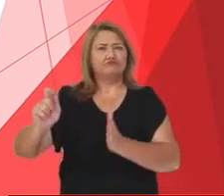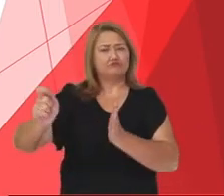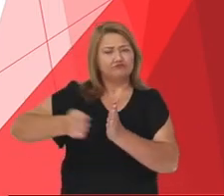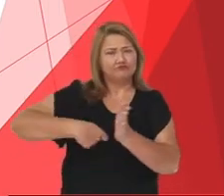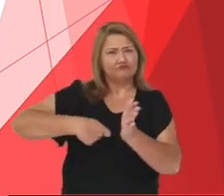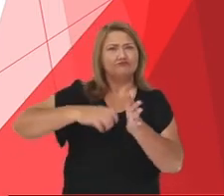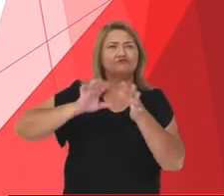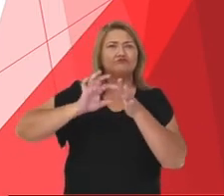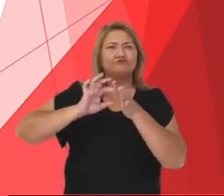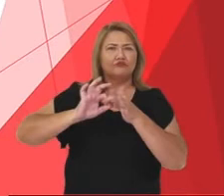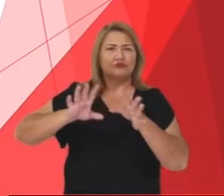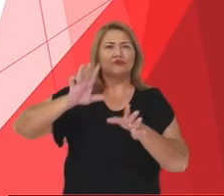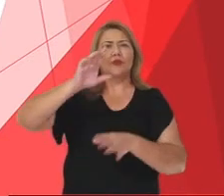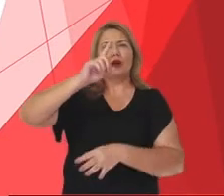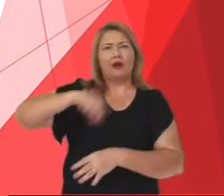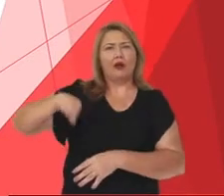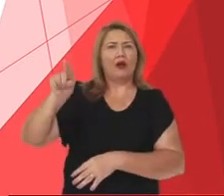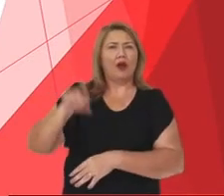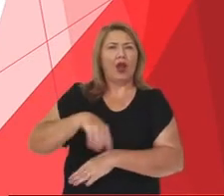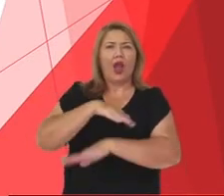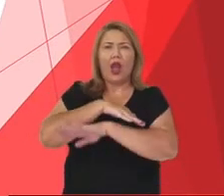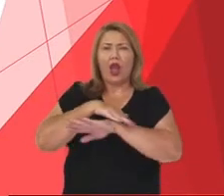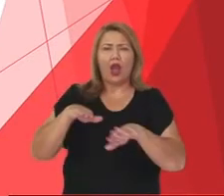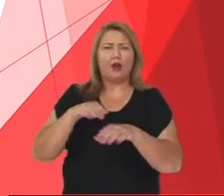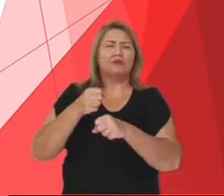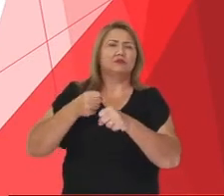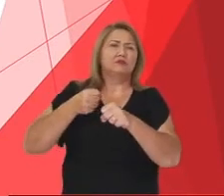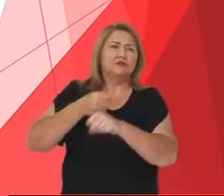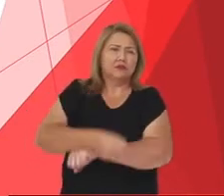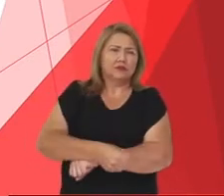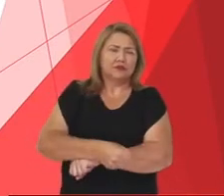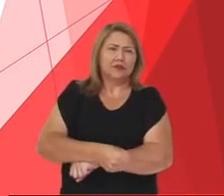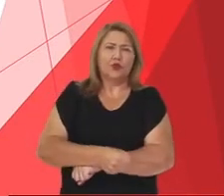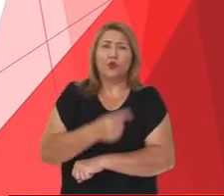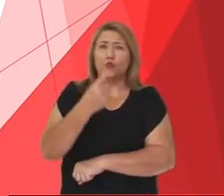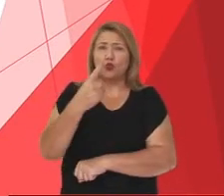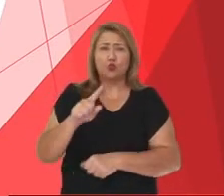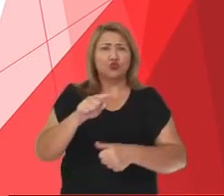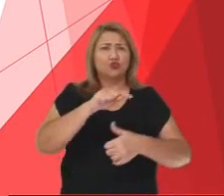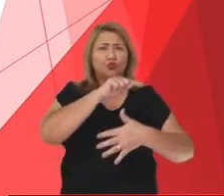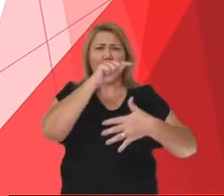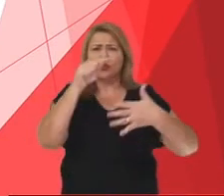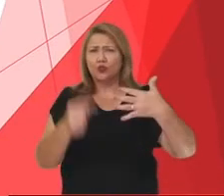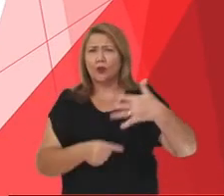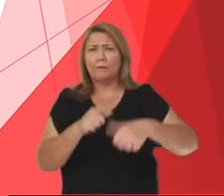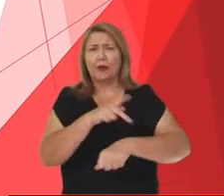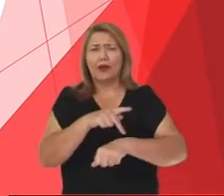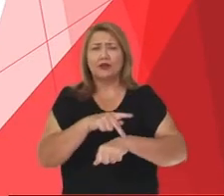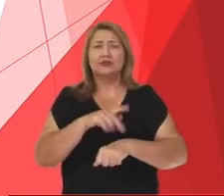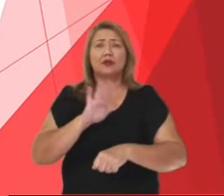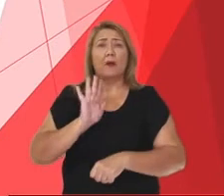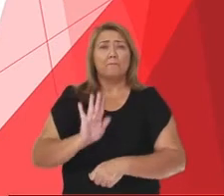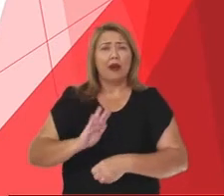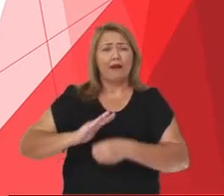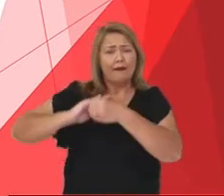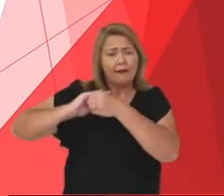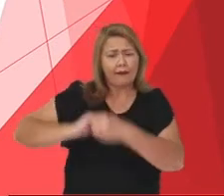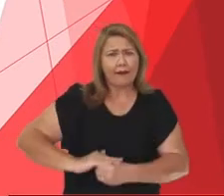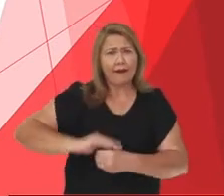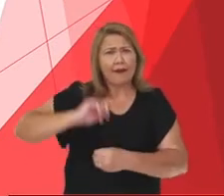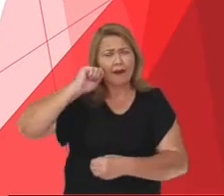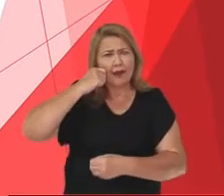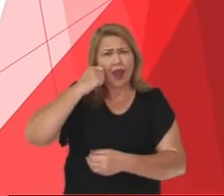continente americano a abolir a escravatura. Mesmo assim, não podemos dizer que a segregação do homem negro